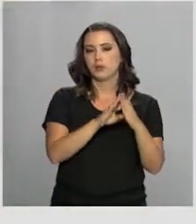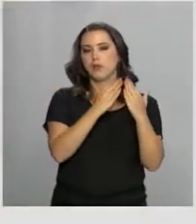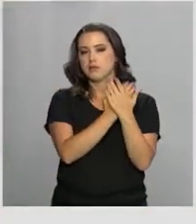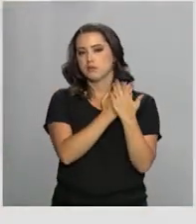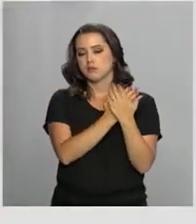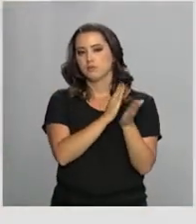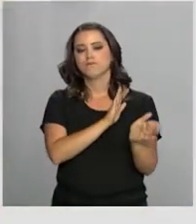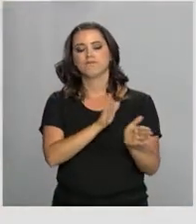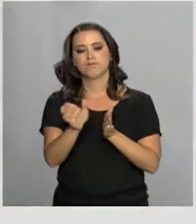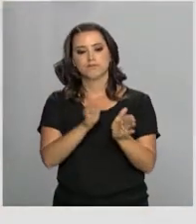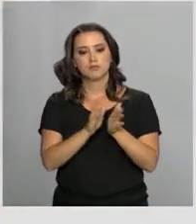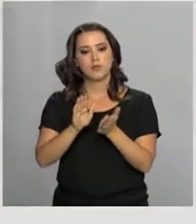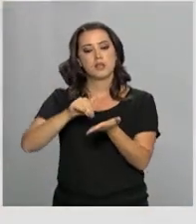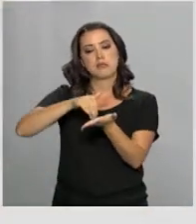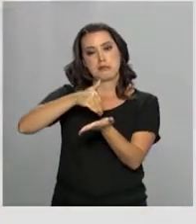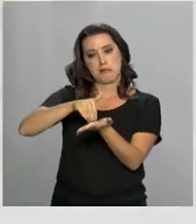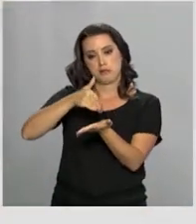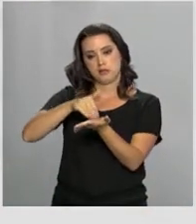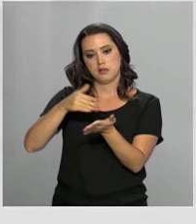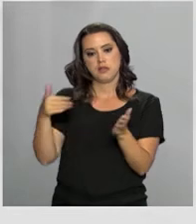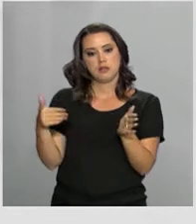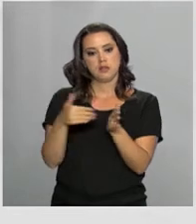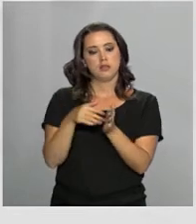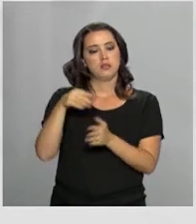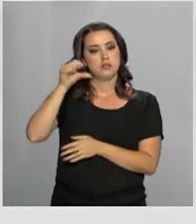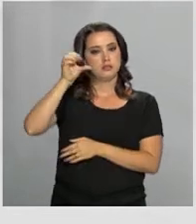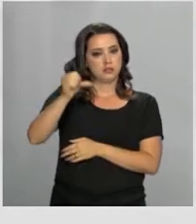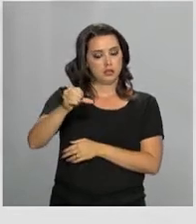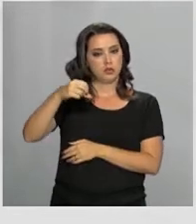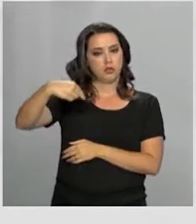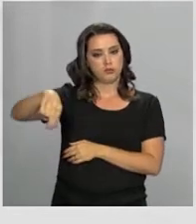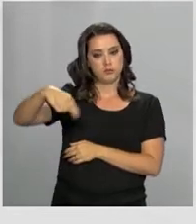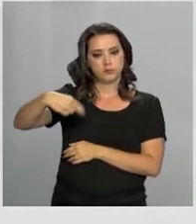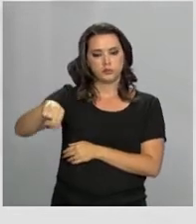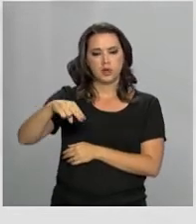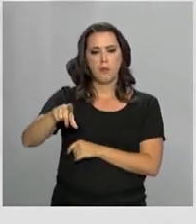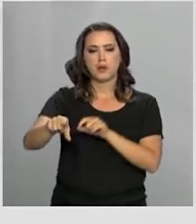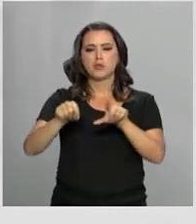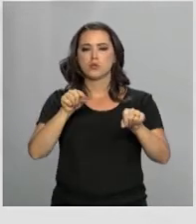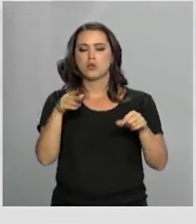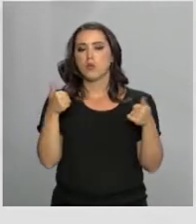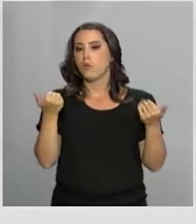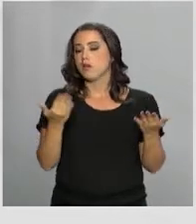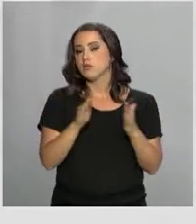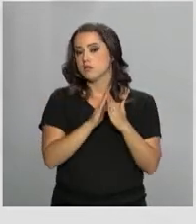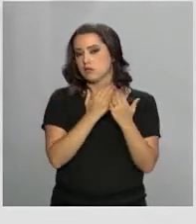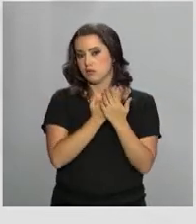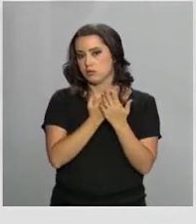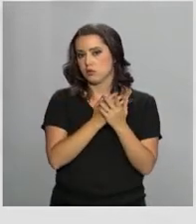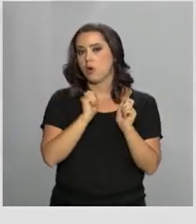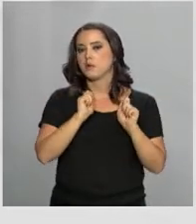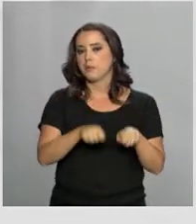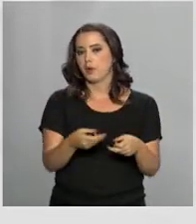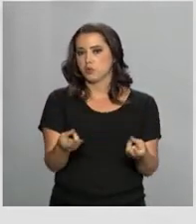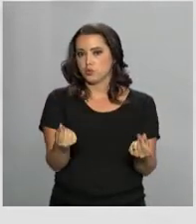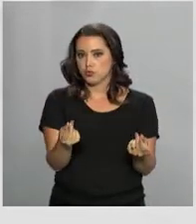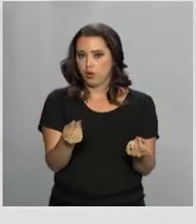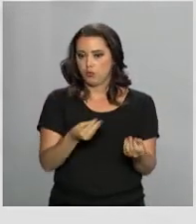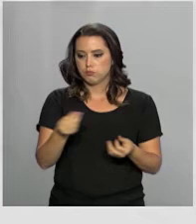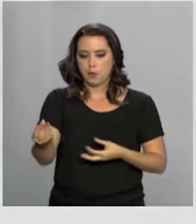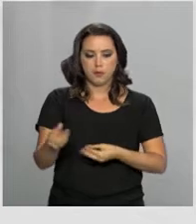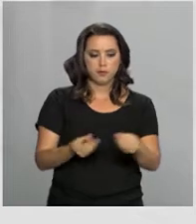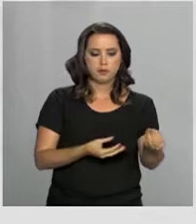secretarias municipais e estaduais de educação têm até o dia 9 de novembro para indicar as escolas que podem receber o recurso. As